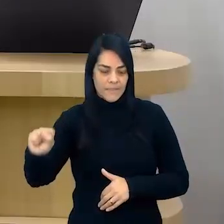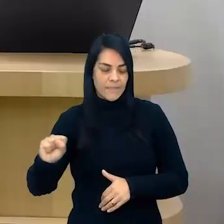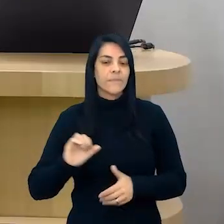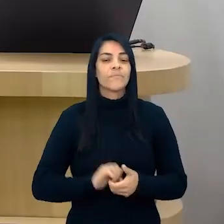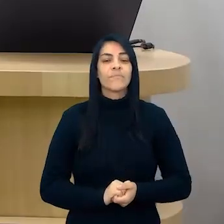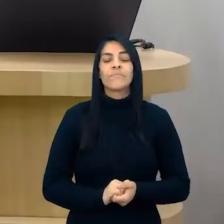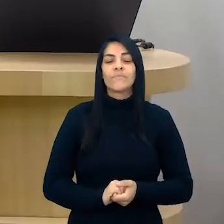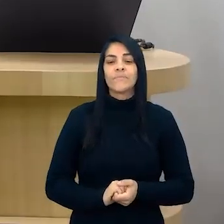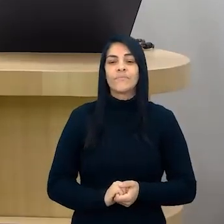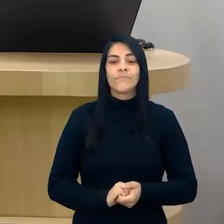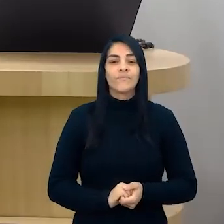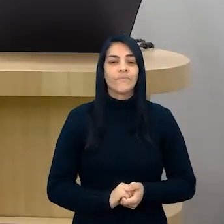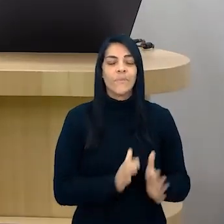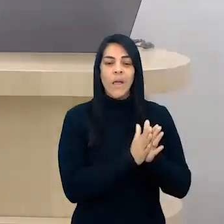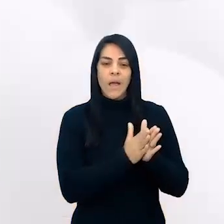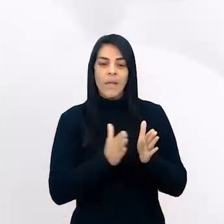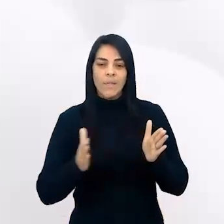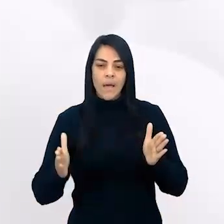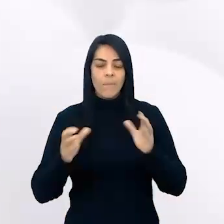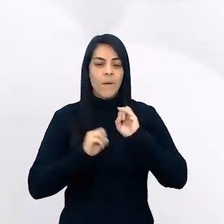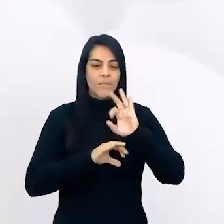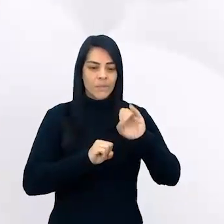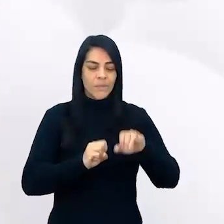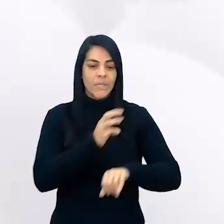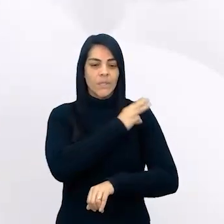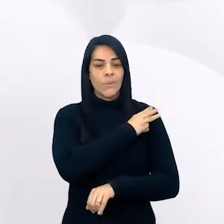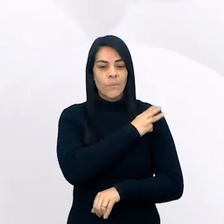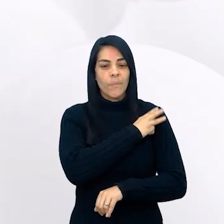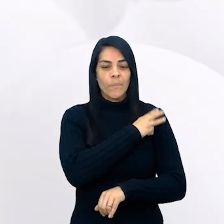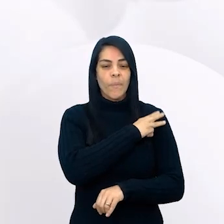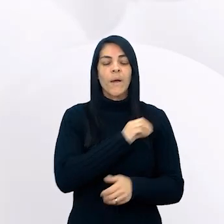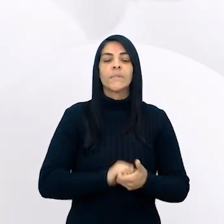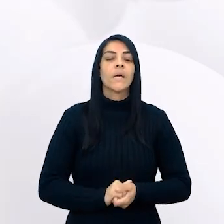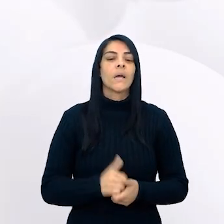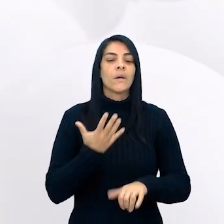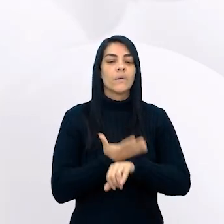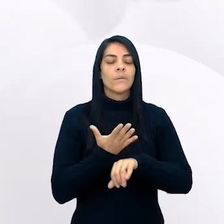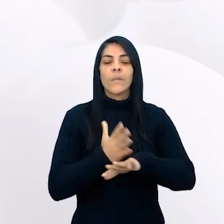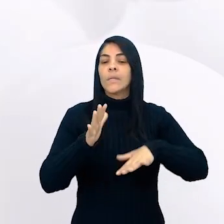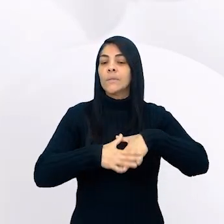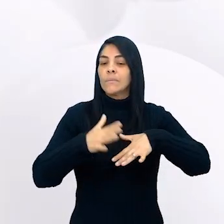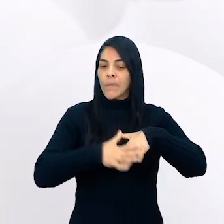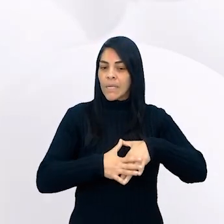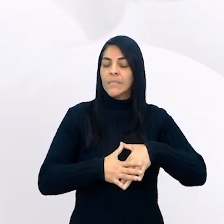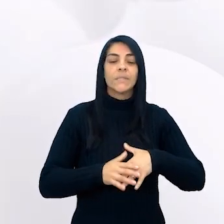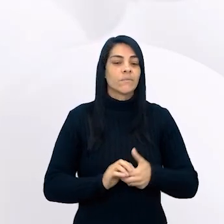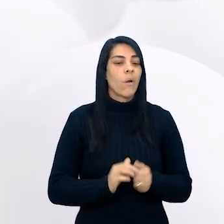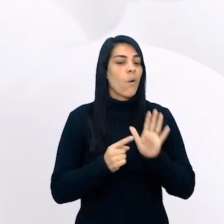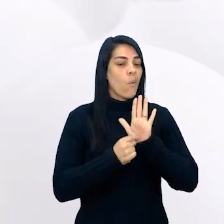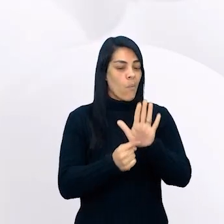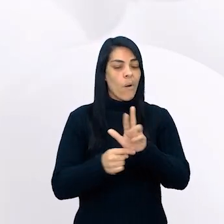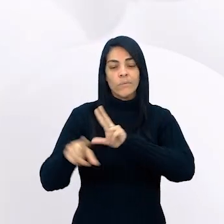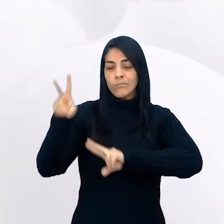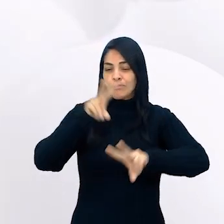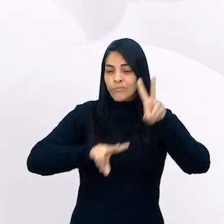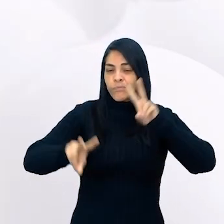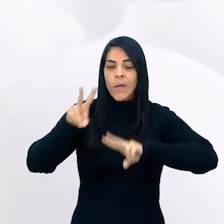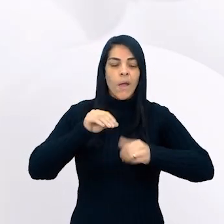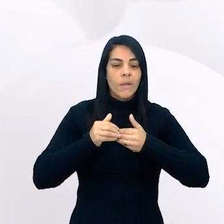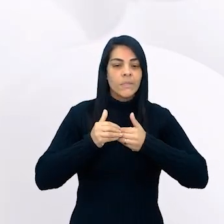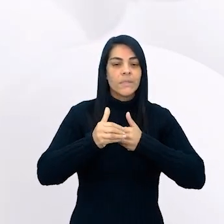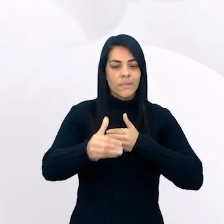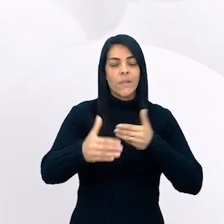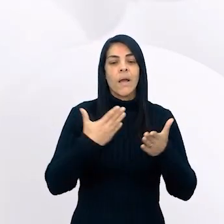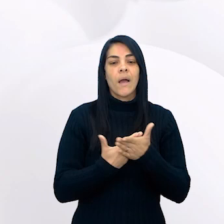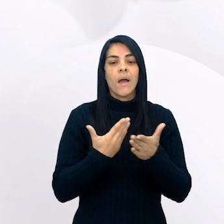Muito bem. A etapa do ensino médio, componente matemática, essa identidade visual aí, né? A sequência,